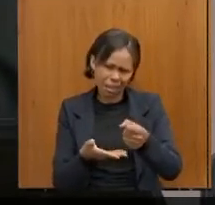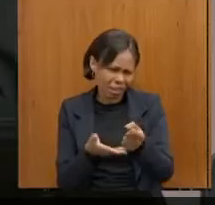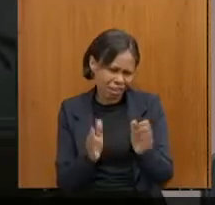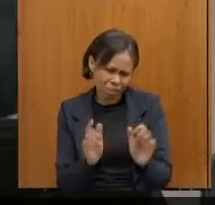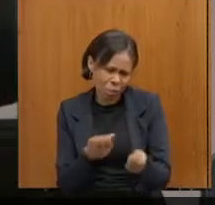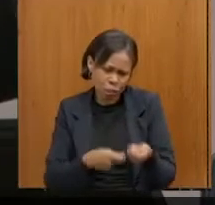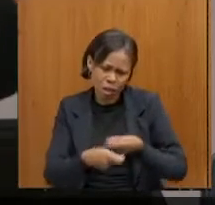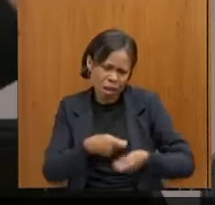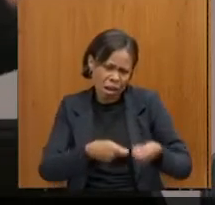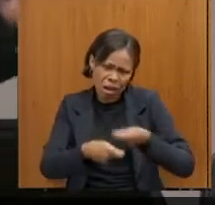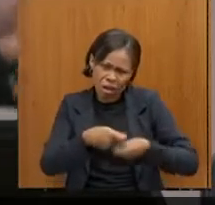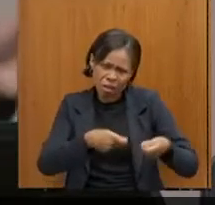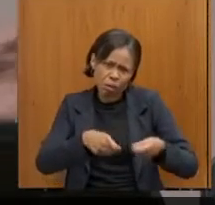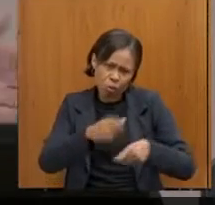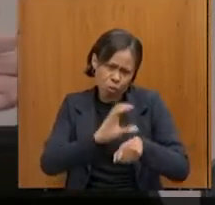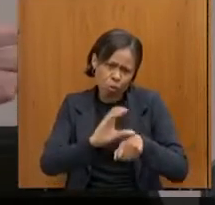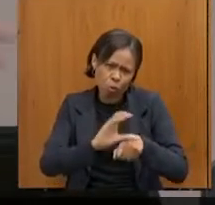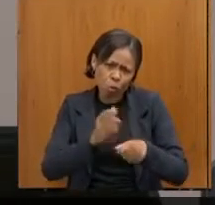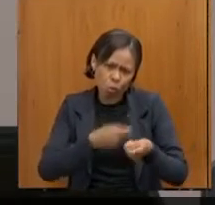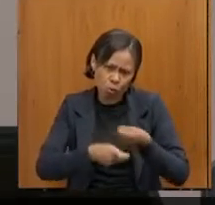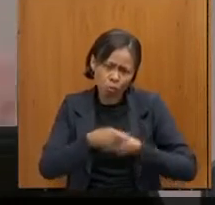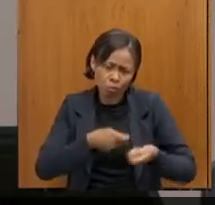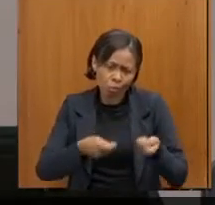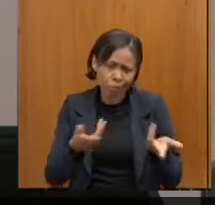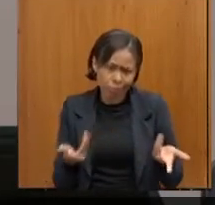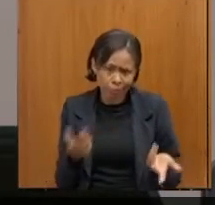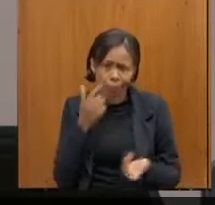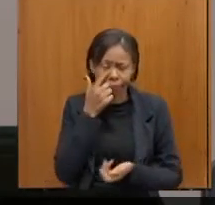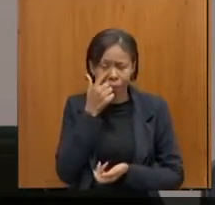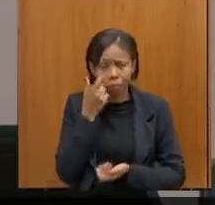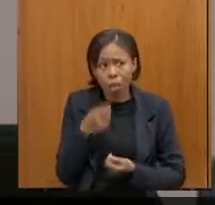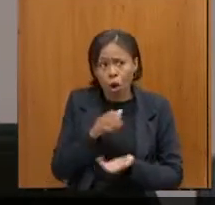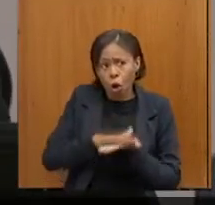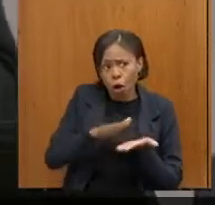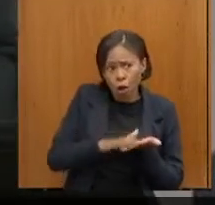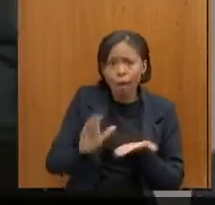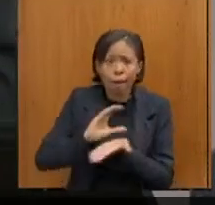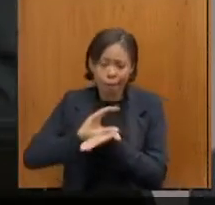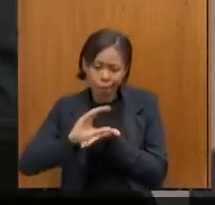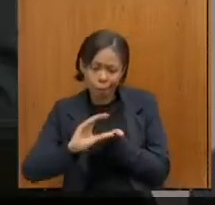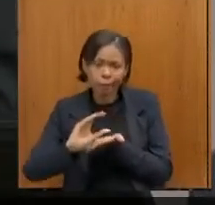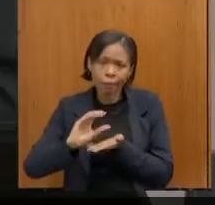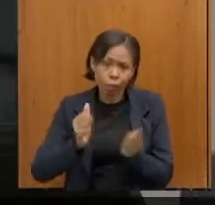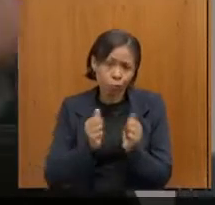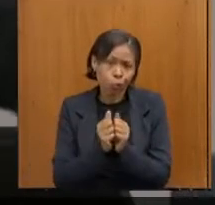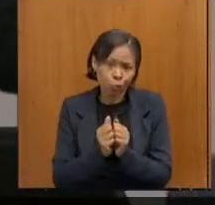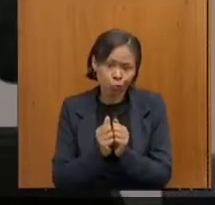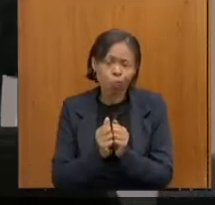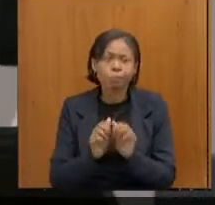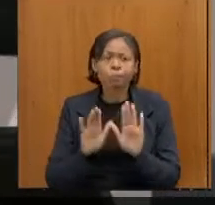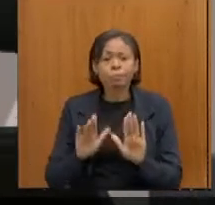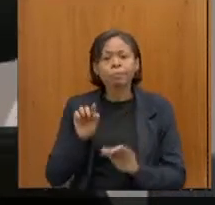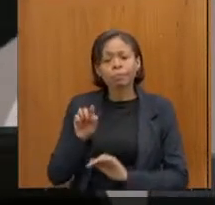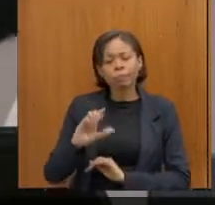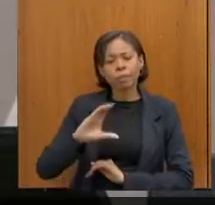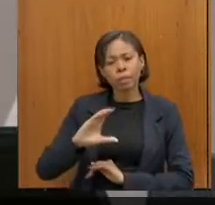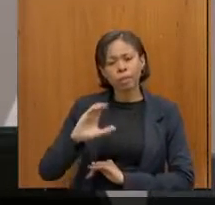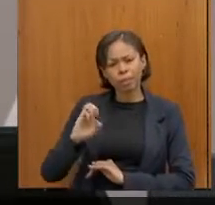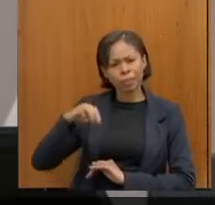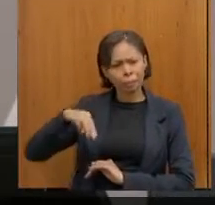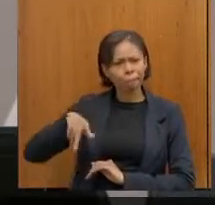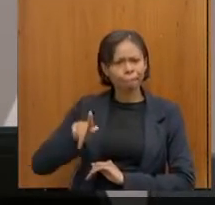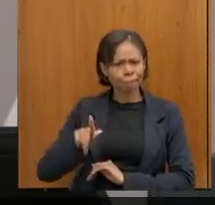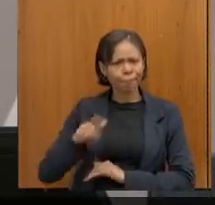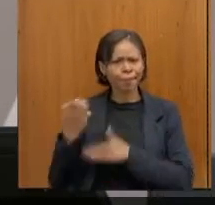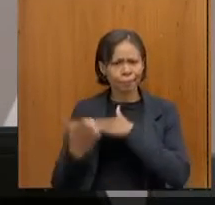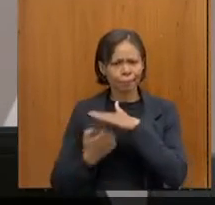tem que escolher entre consumir com investir no caso da Cemig essa até para vencer esse